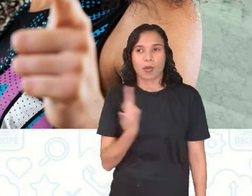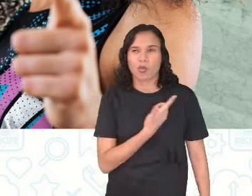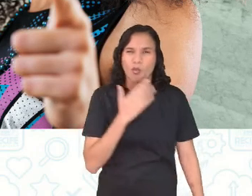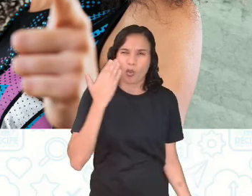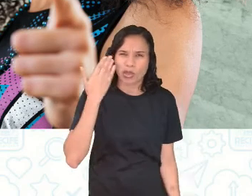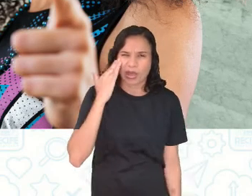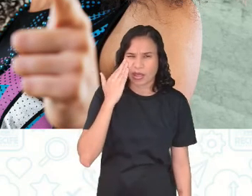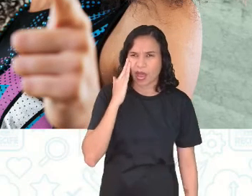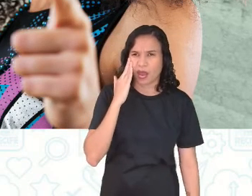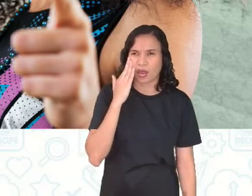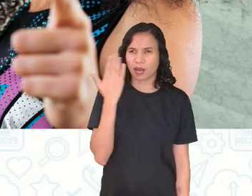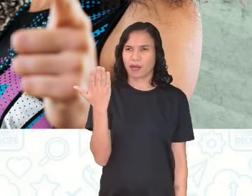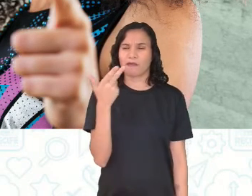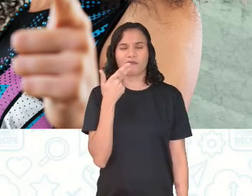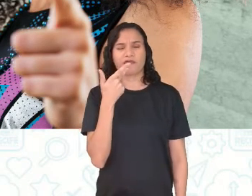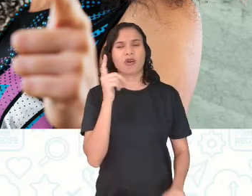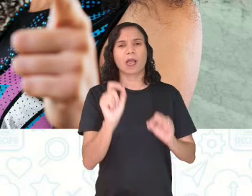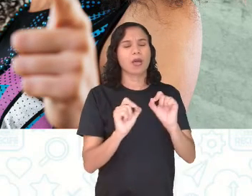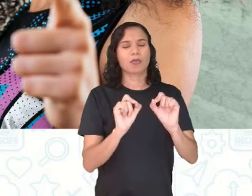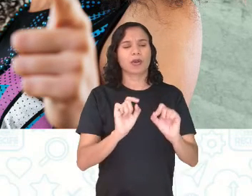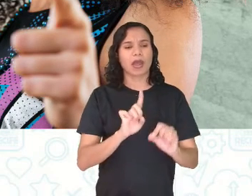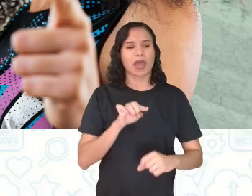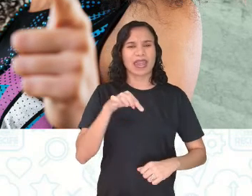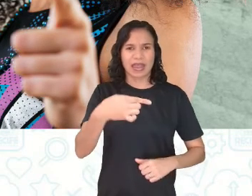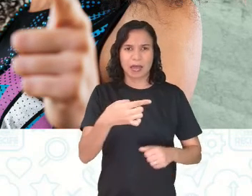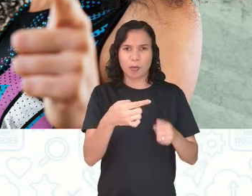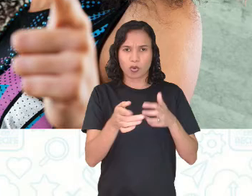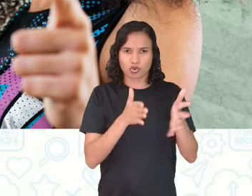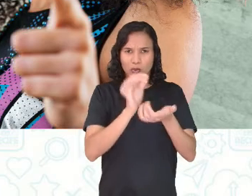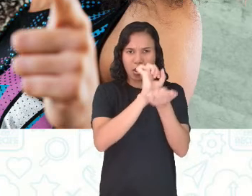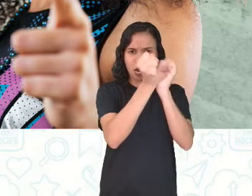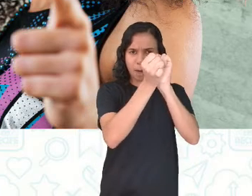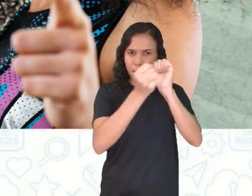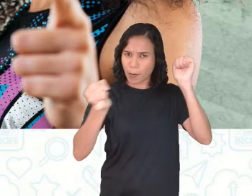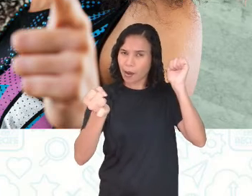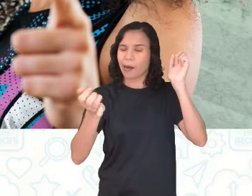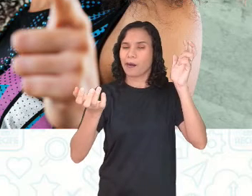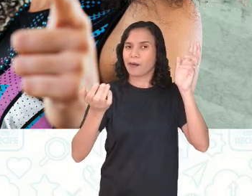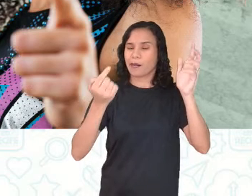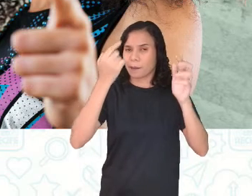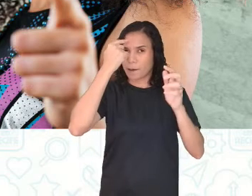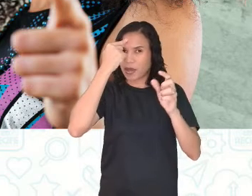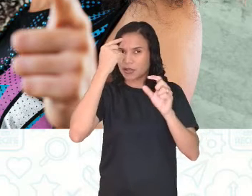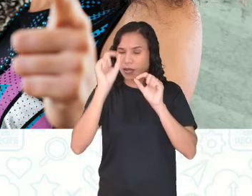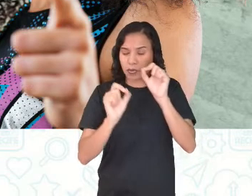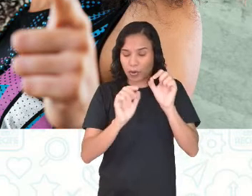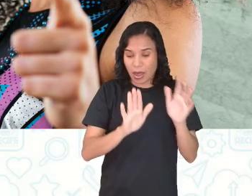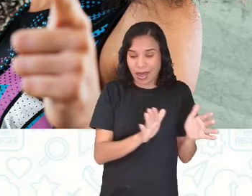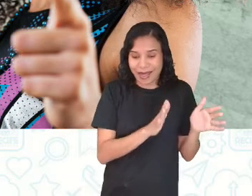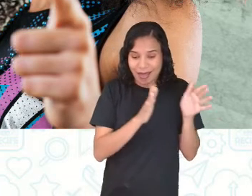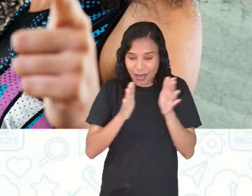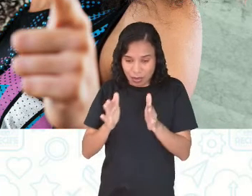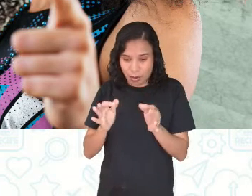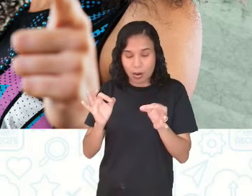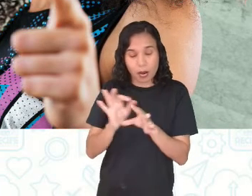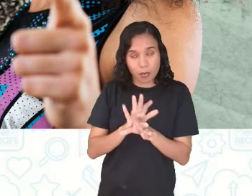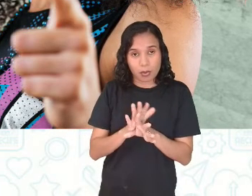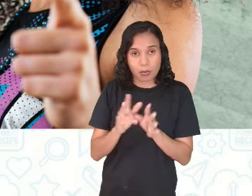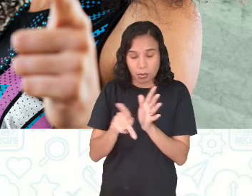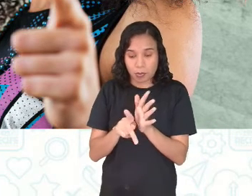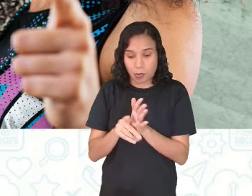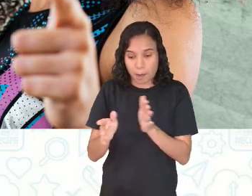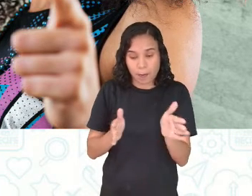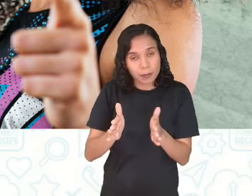né? Referimos à pós-abolição, pensando tanto no período posterior à abolição da